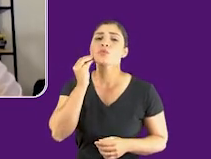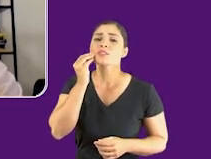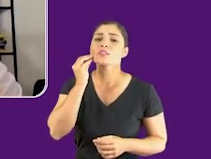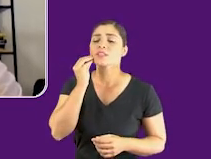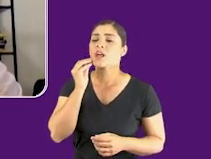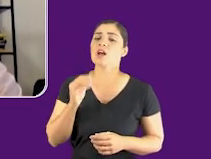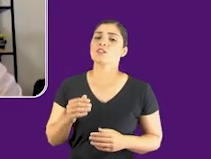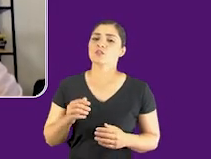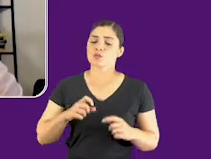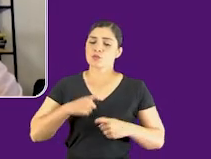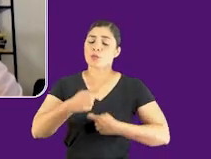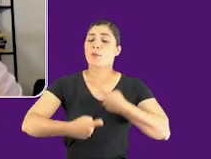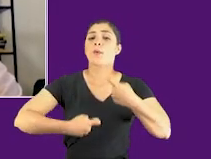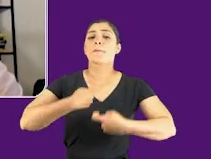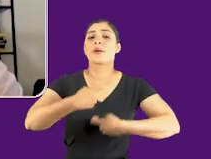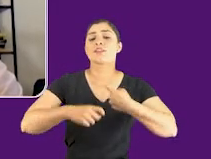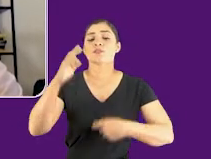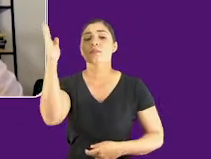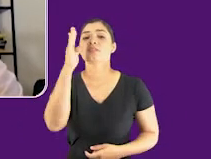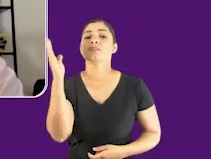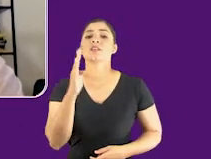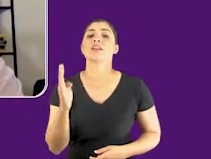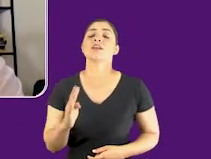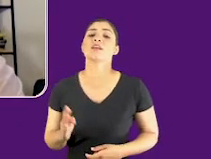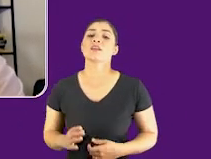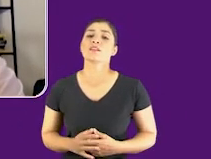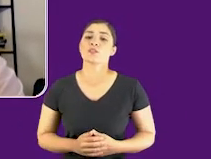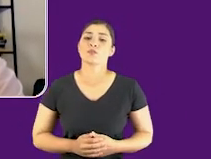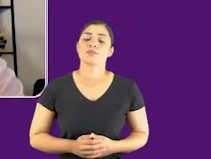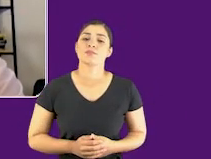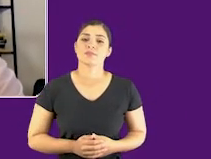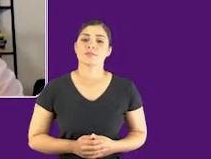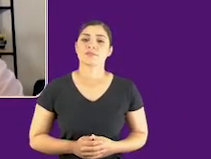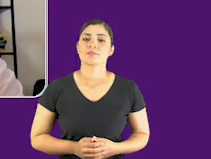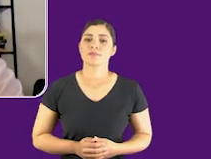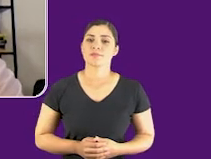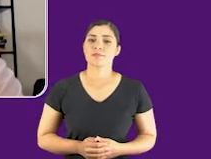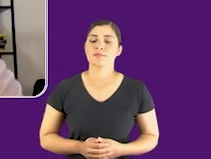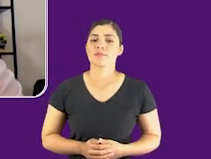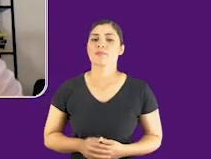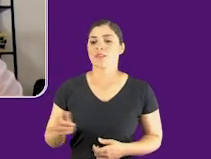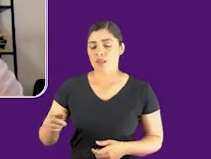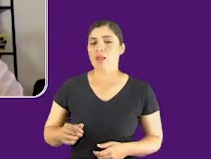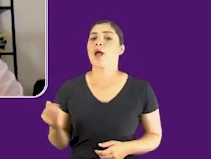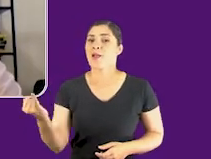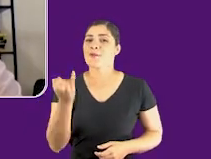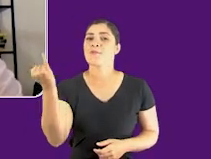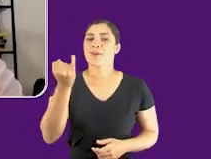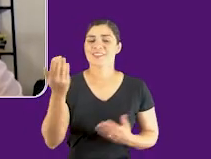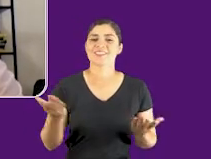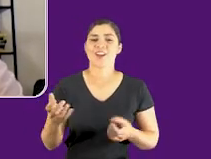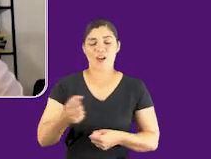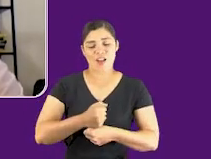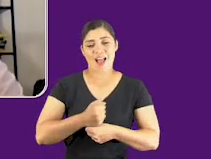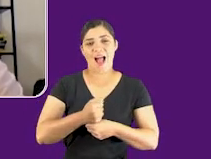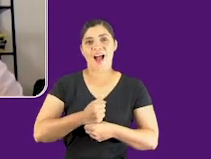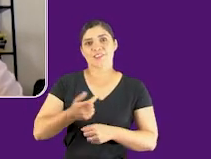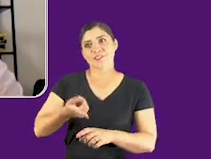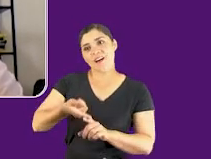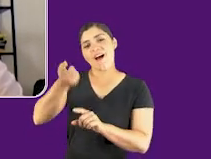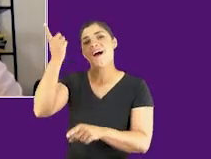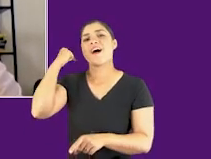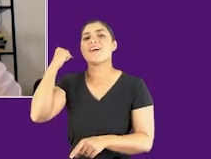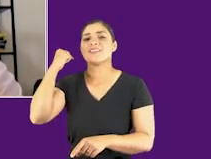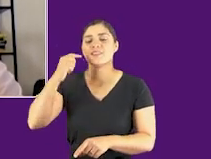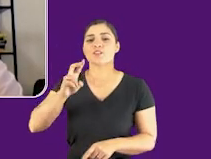trazem aí no mercado brasileiro e que elas são crescimento bastante significativo nos últimos anos principalmente ano passado né com